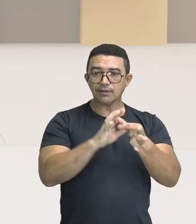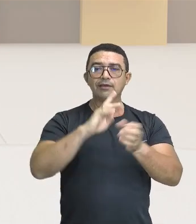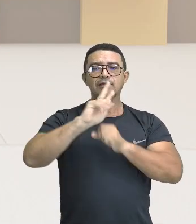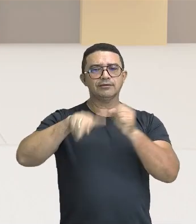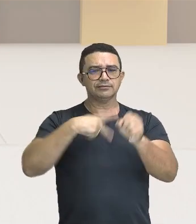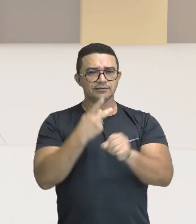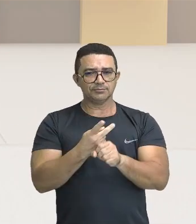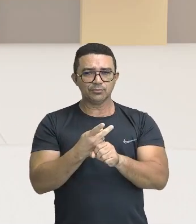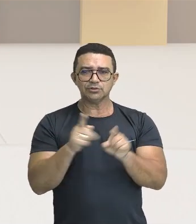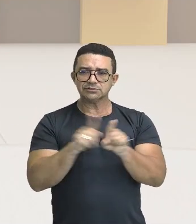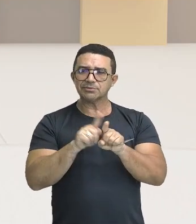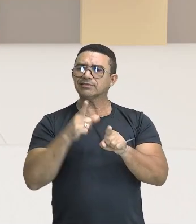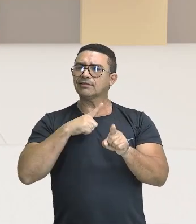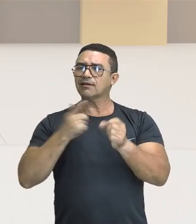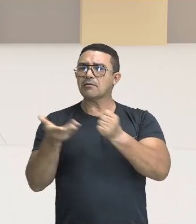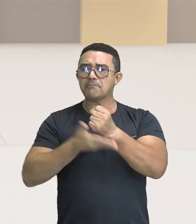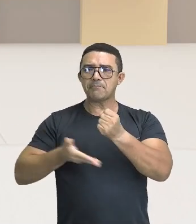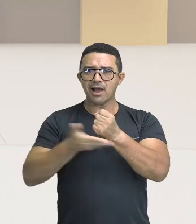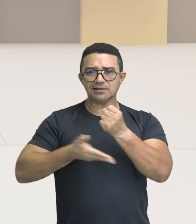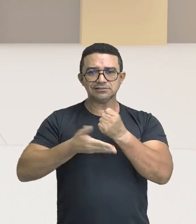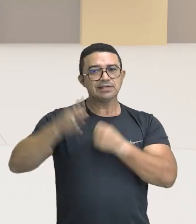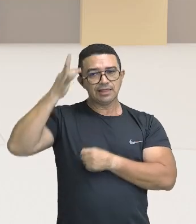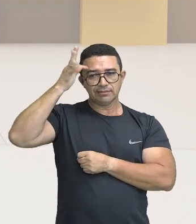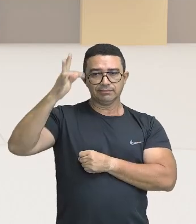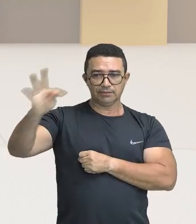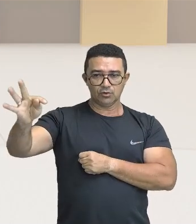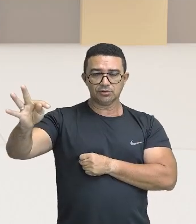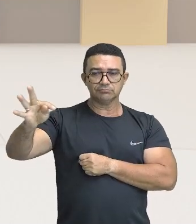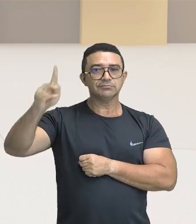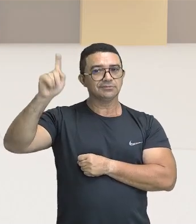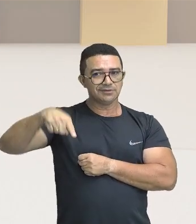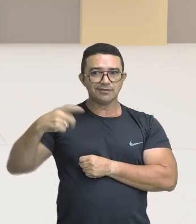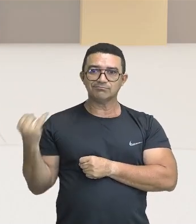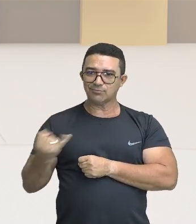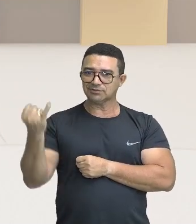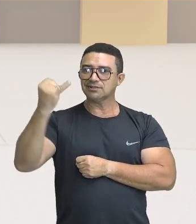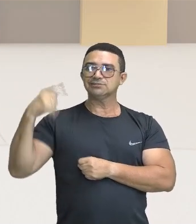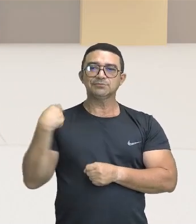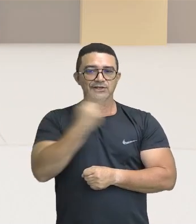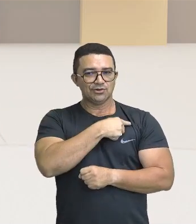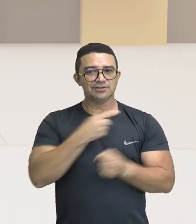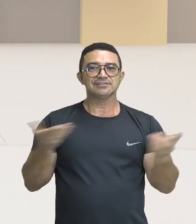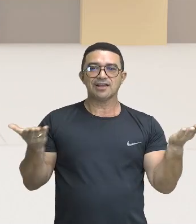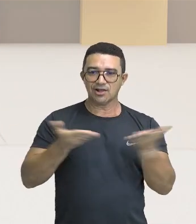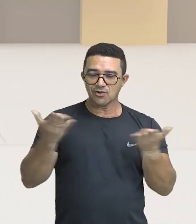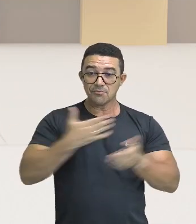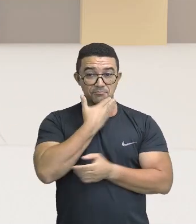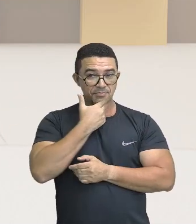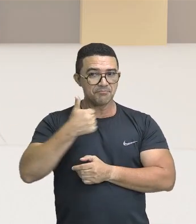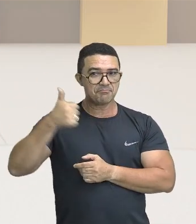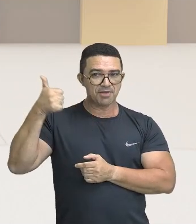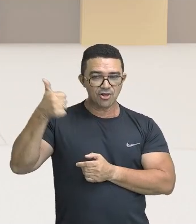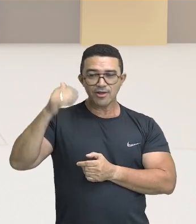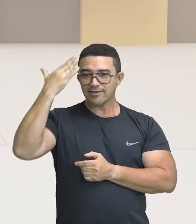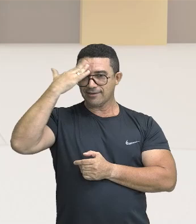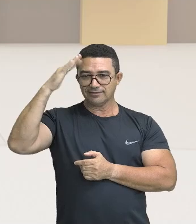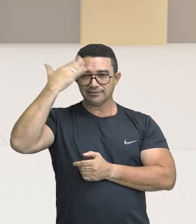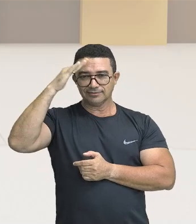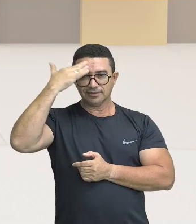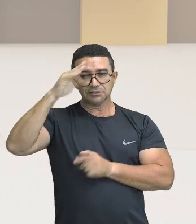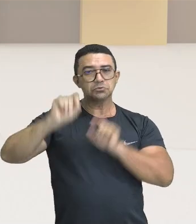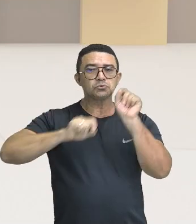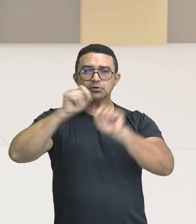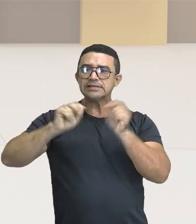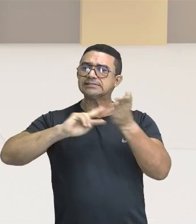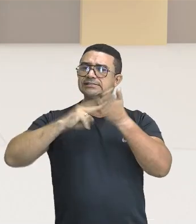este embasamento teórico que tanto nos interessa nesse momento para melhor compreendermos o que